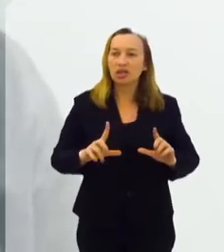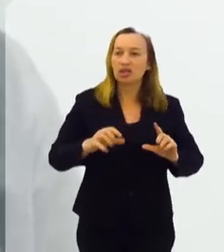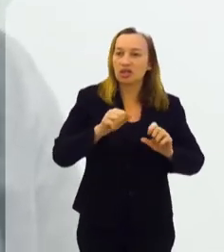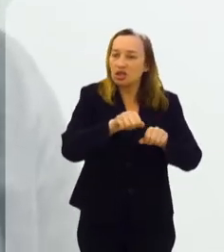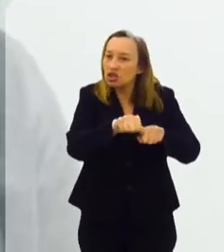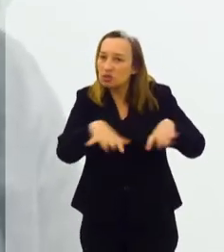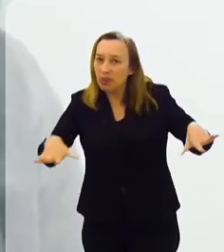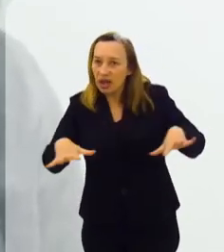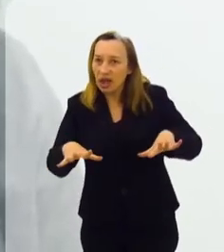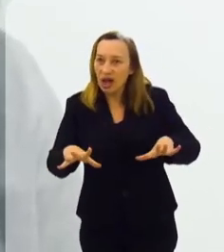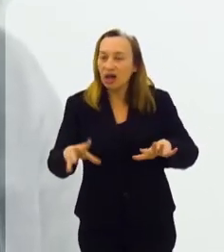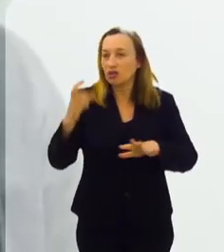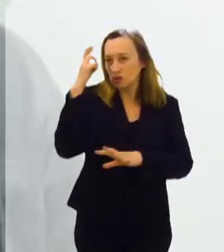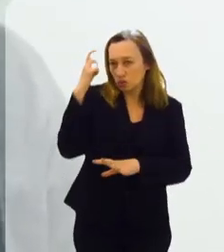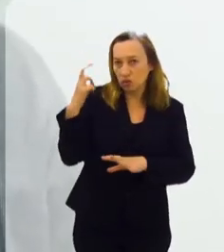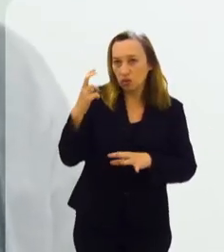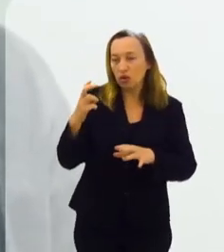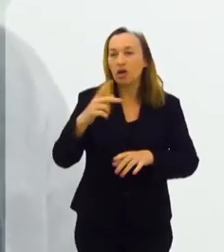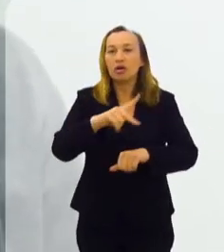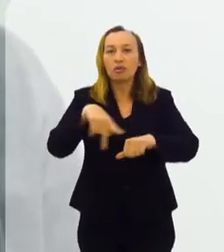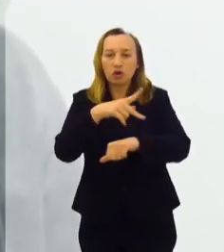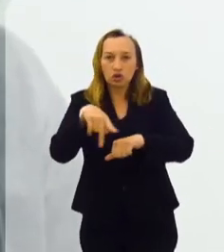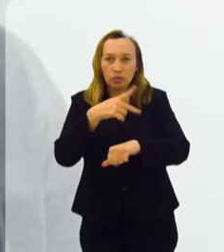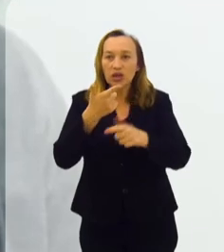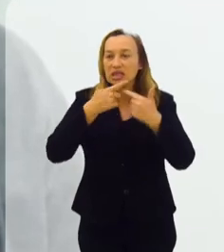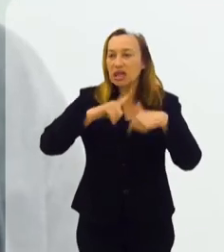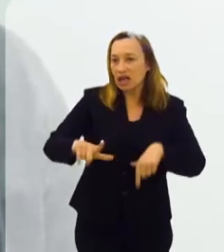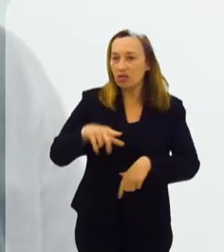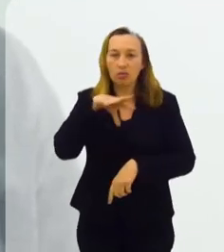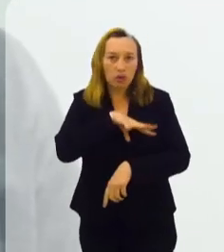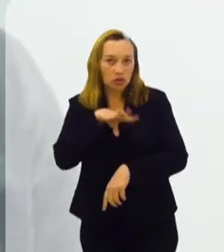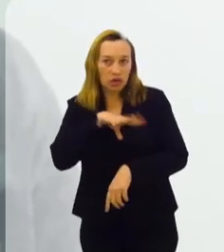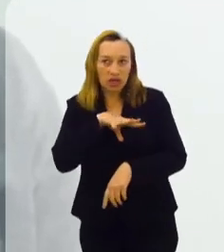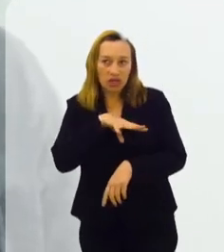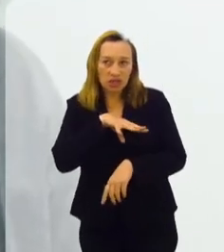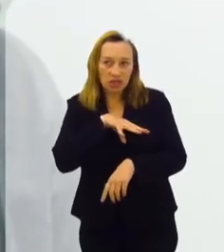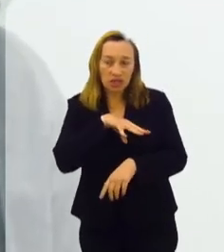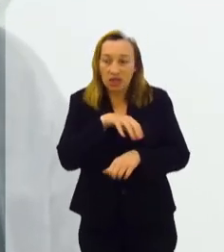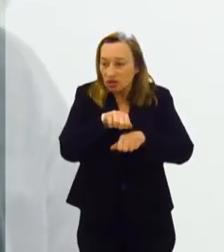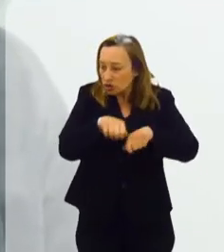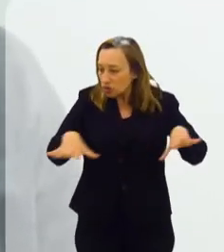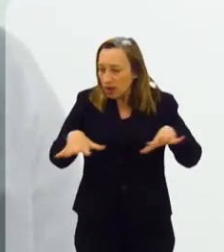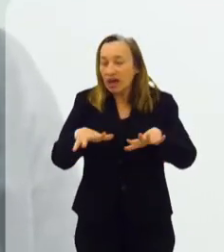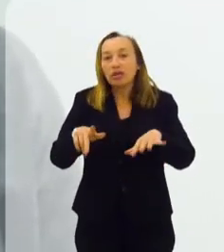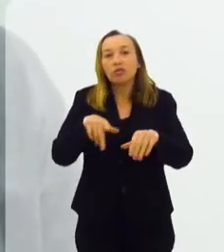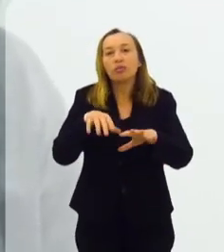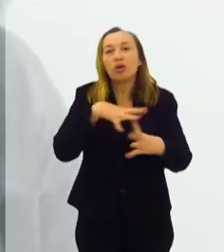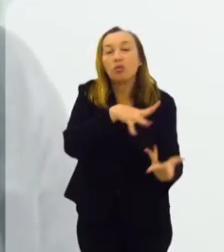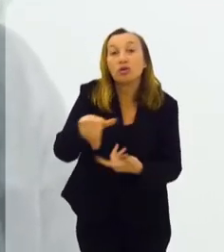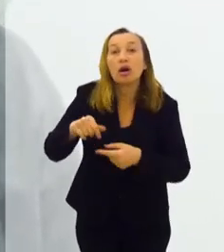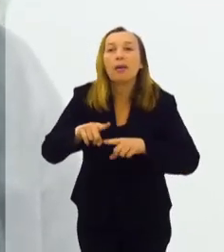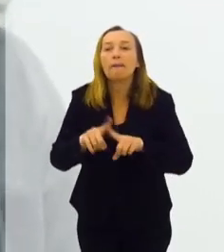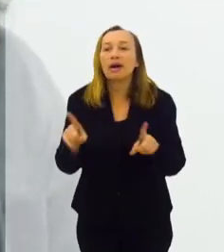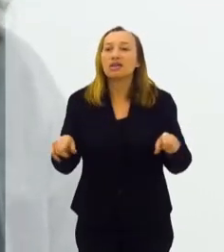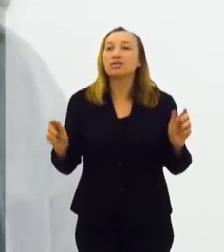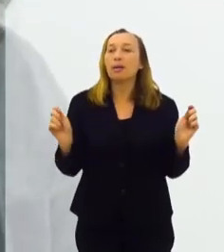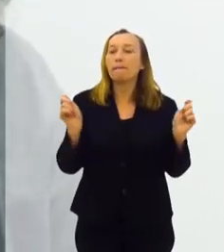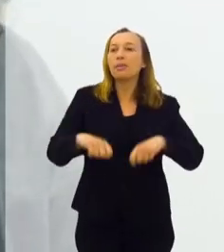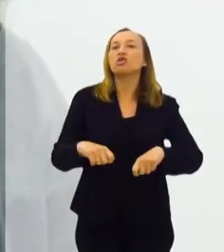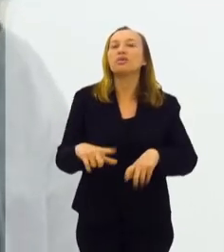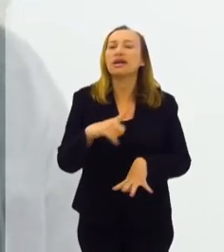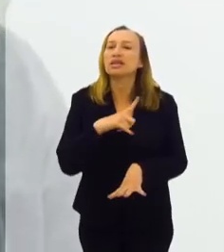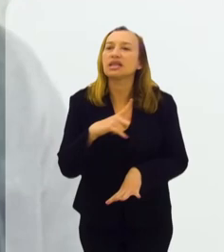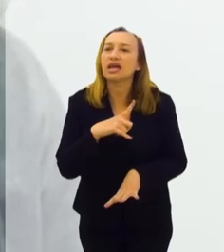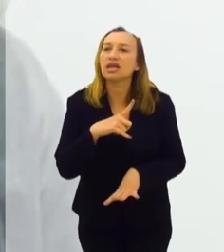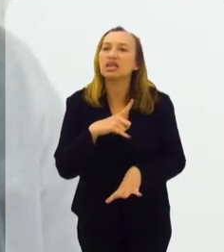e espalhar nosso conteúdo para os países de língua portuguesa, que não estão espalhados pelo mundo, a gente tem